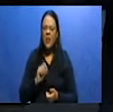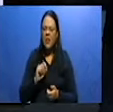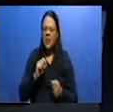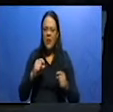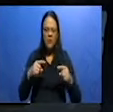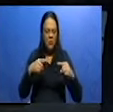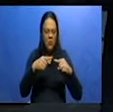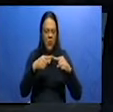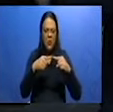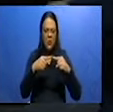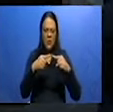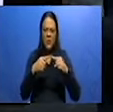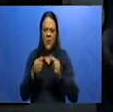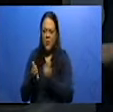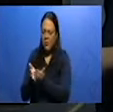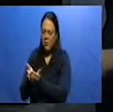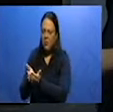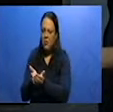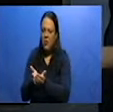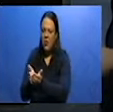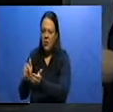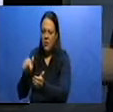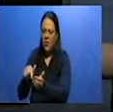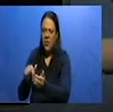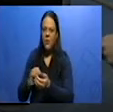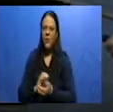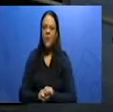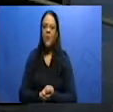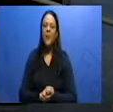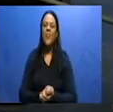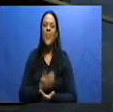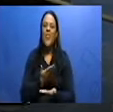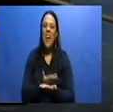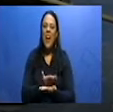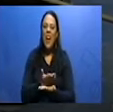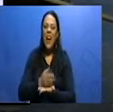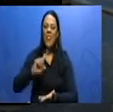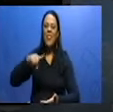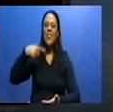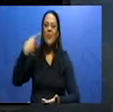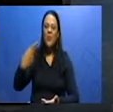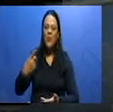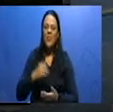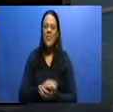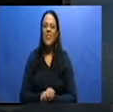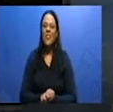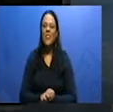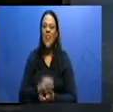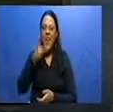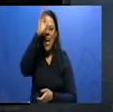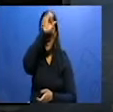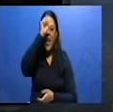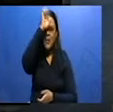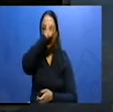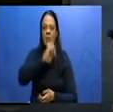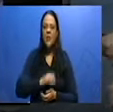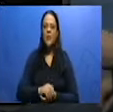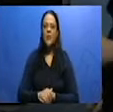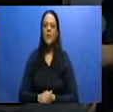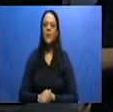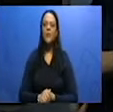chegando aqui? Na próxima aula nós vamos saber, certo? Do que se trata esse